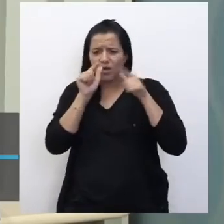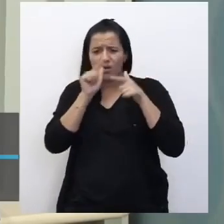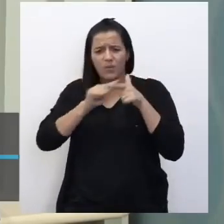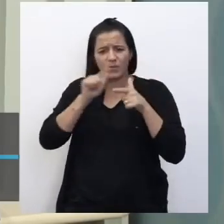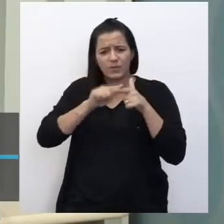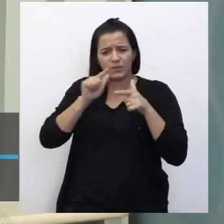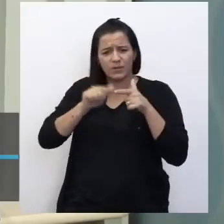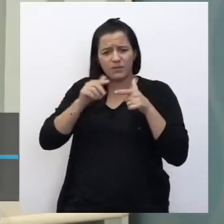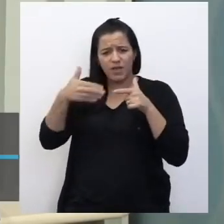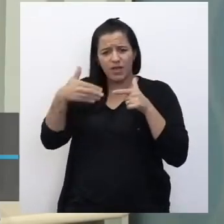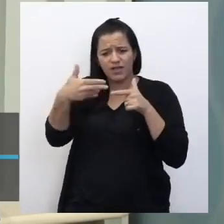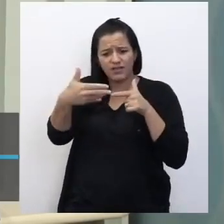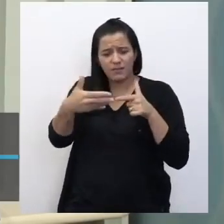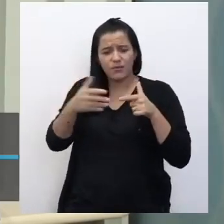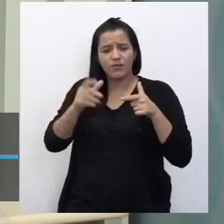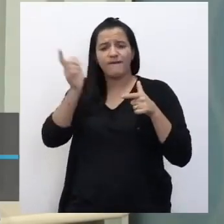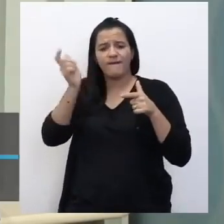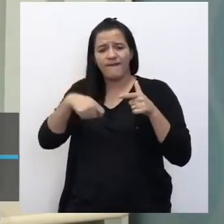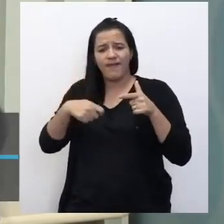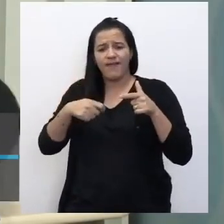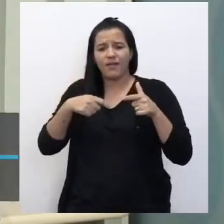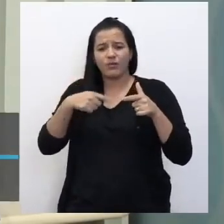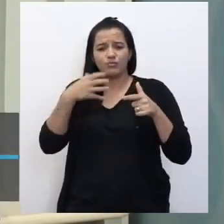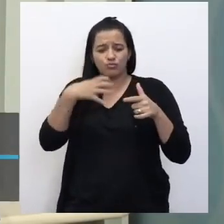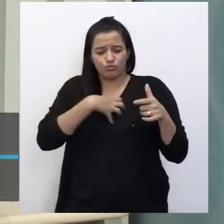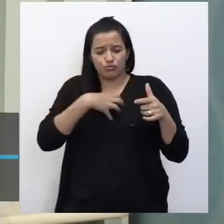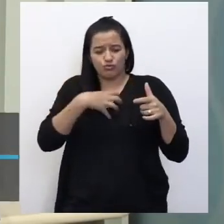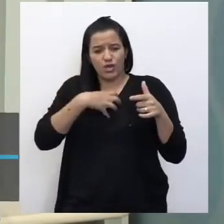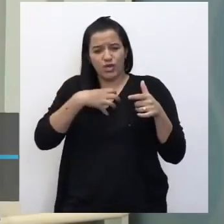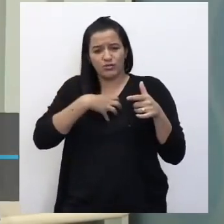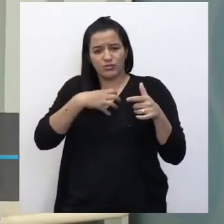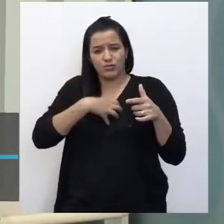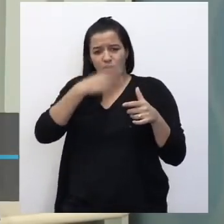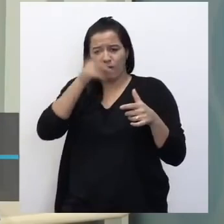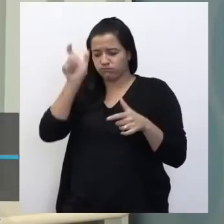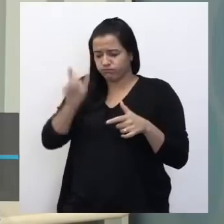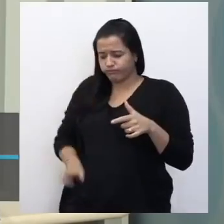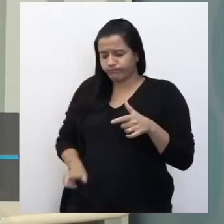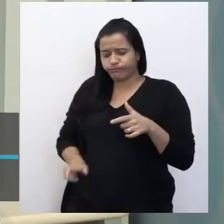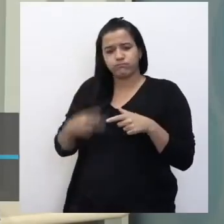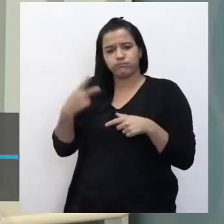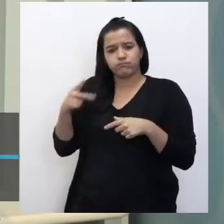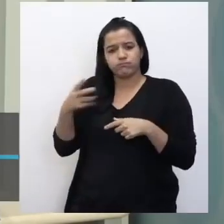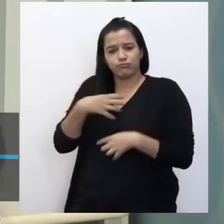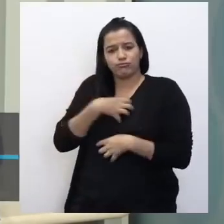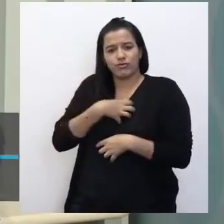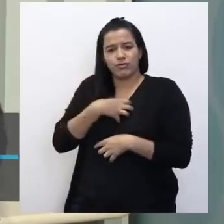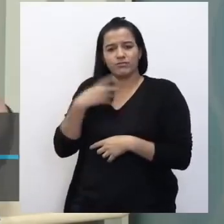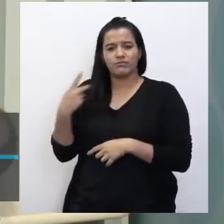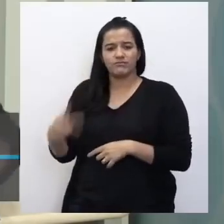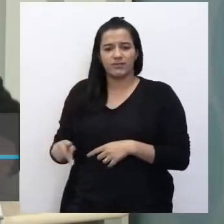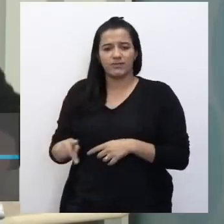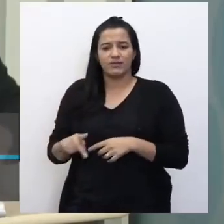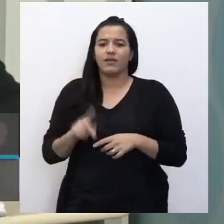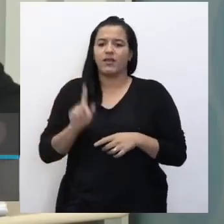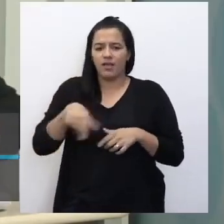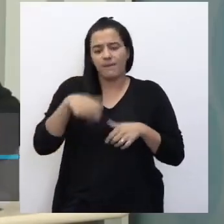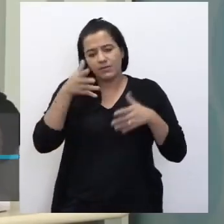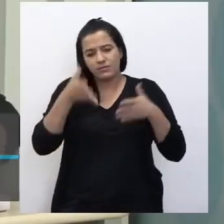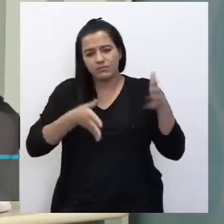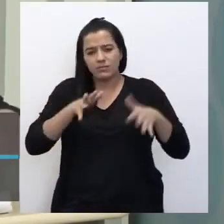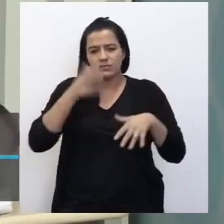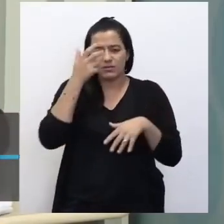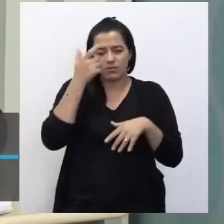vai se refletir na maneira como ele se comporta. Né? Essa era a ideia básica